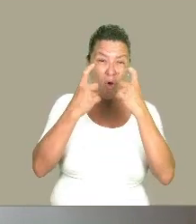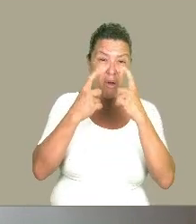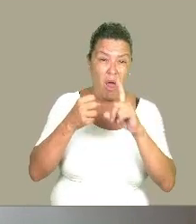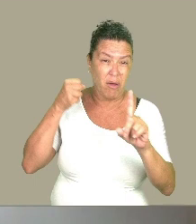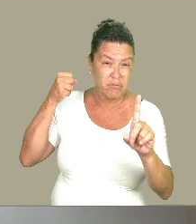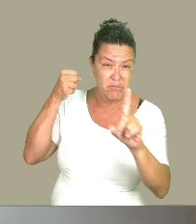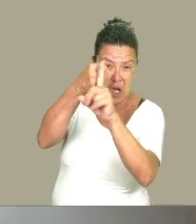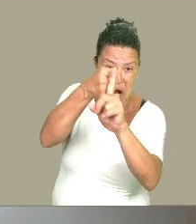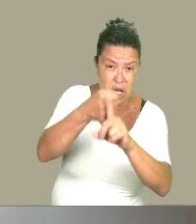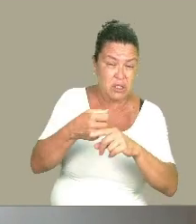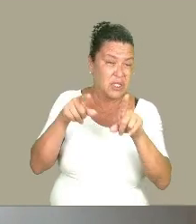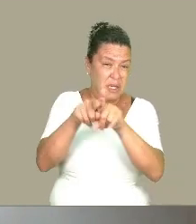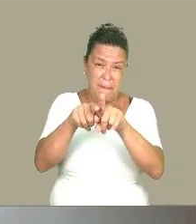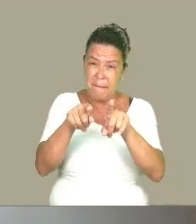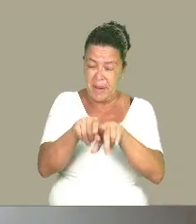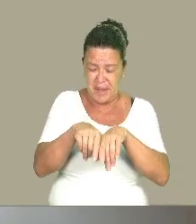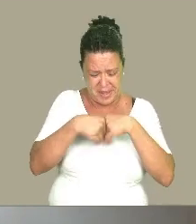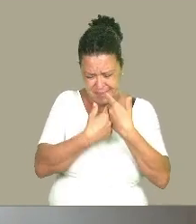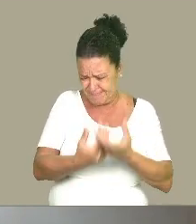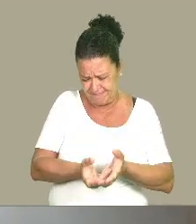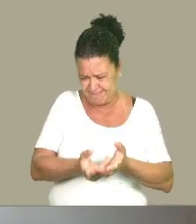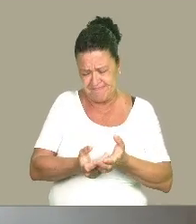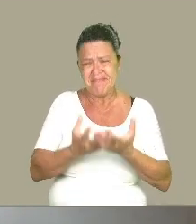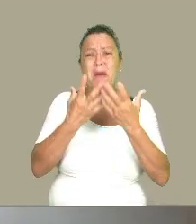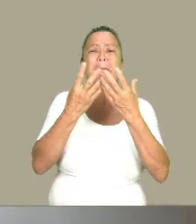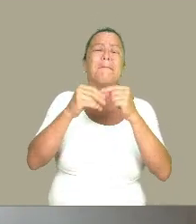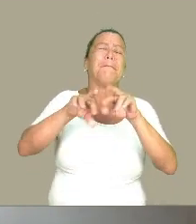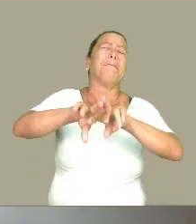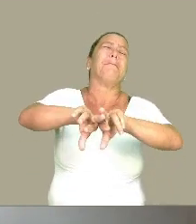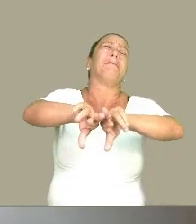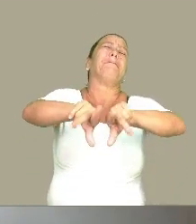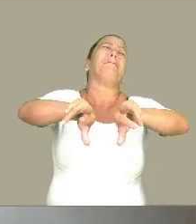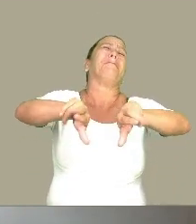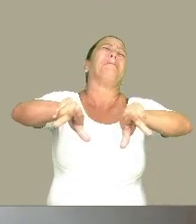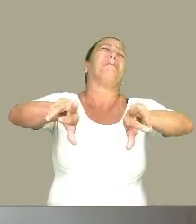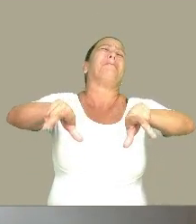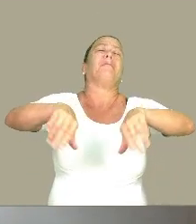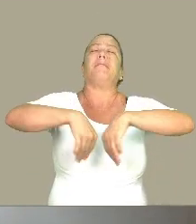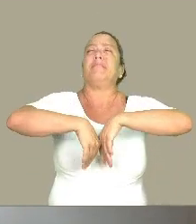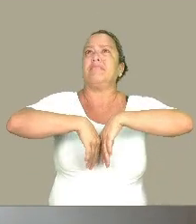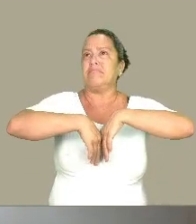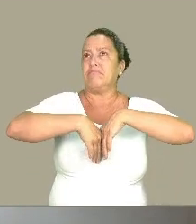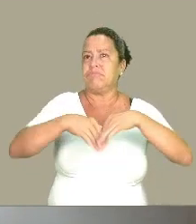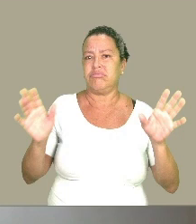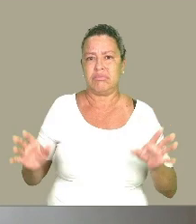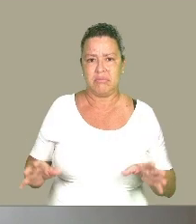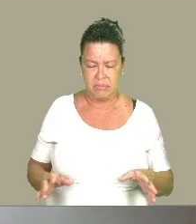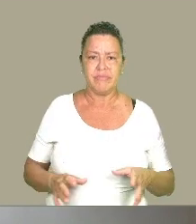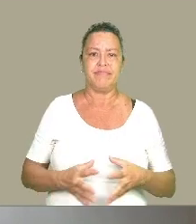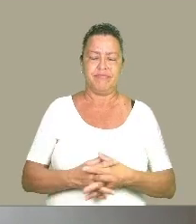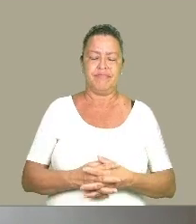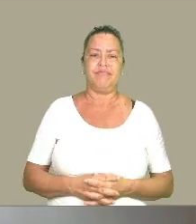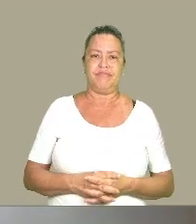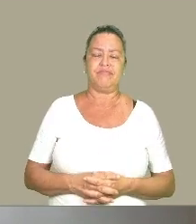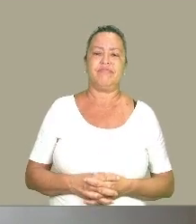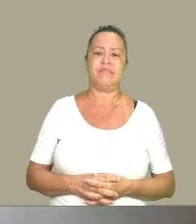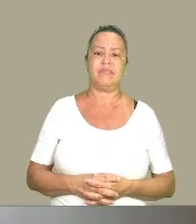vezes empregada por um, enfim, existem N razões, né? Existem até